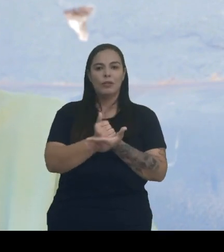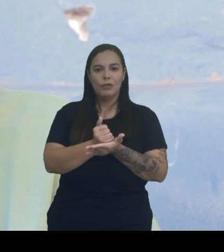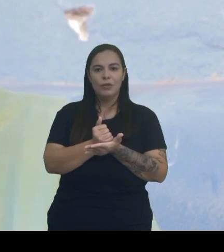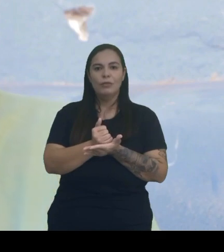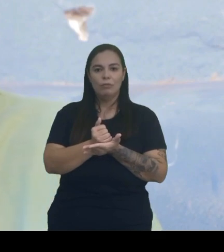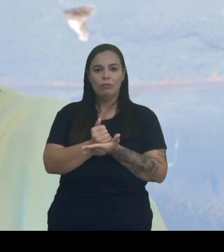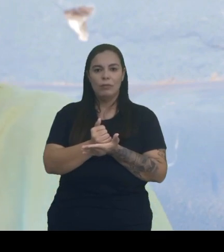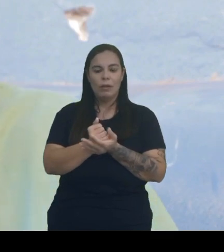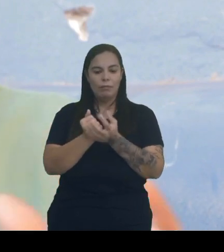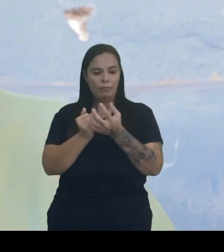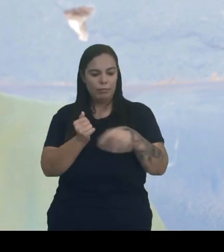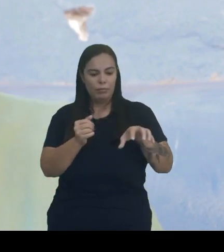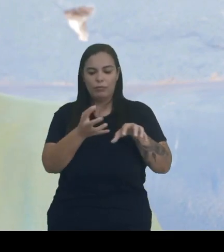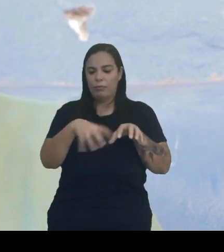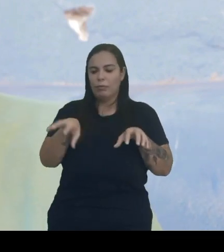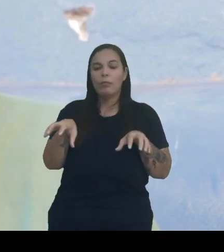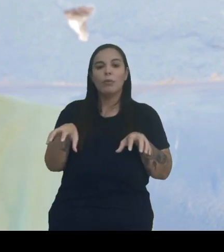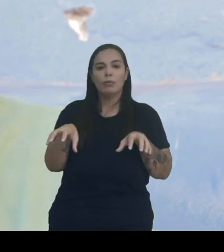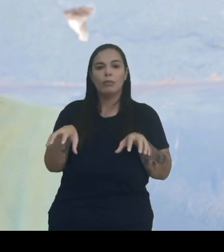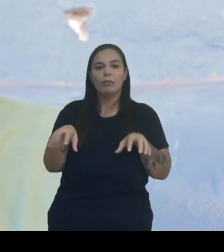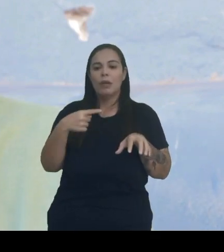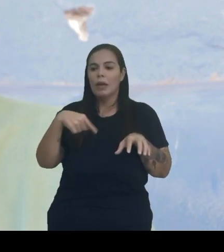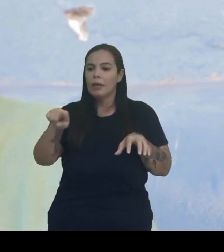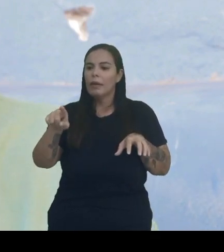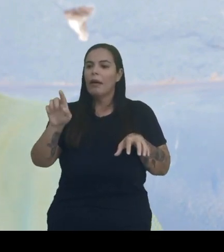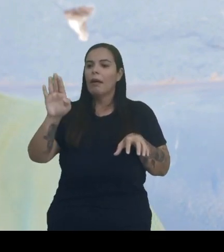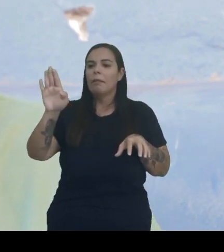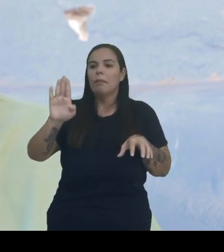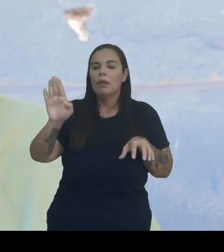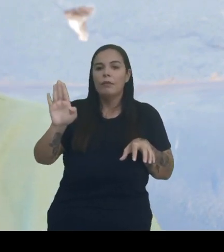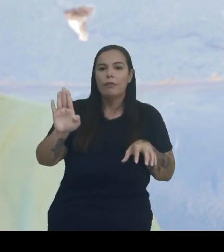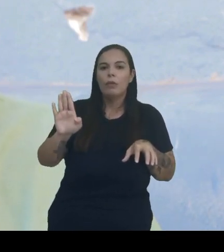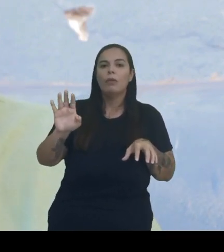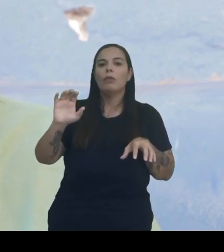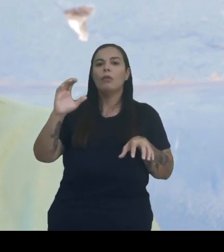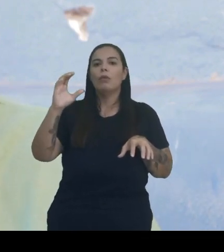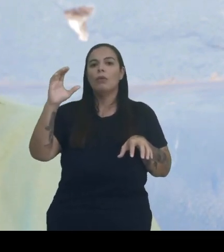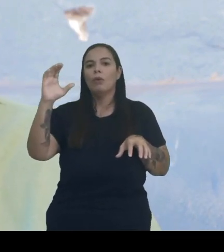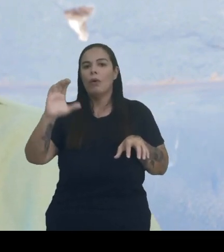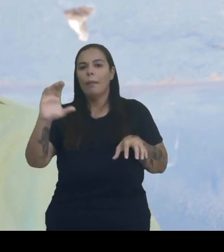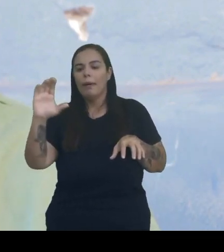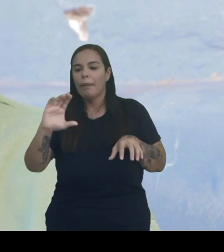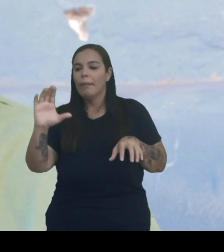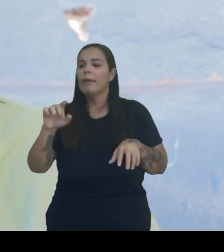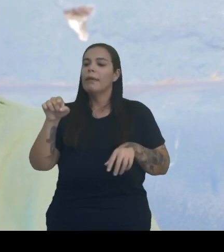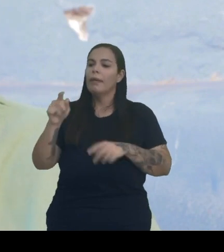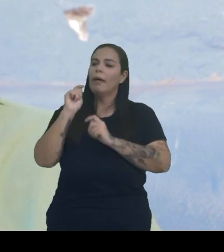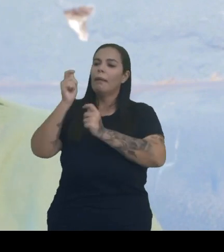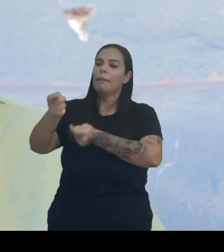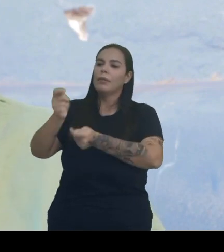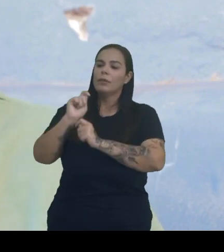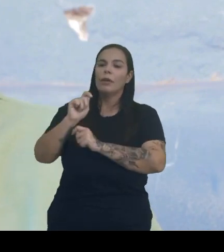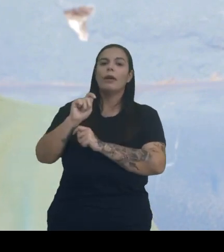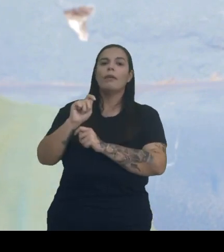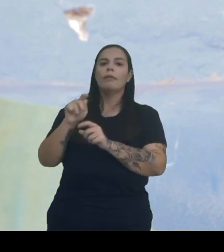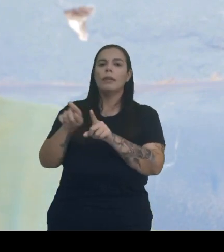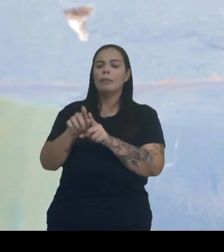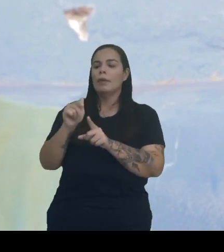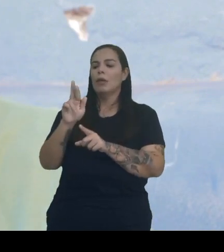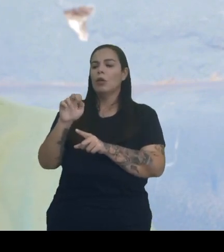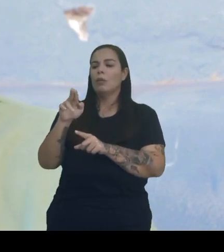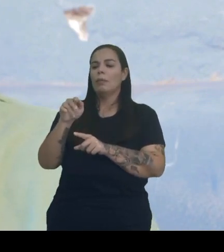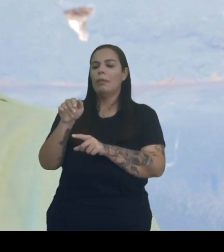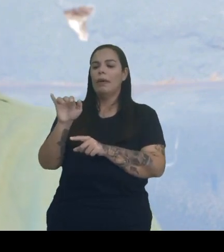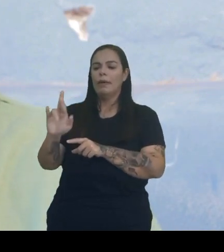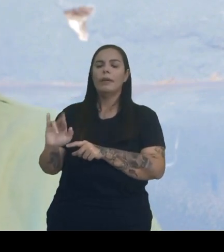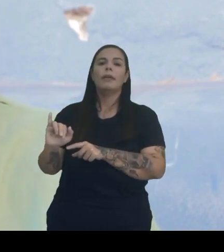faziam? Era dividida para os 2, tá entendendo? Eles iam para Botafogo, lá para Copacabana, lá eles pescavam em